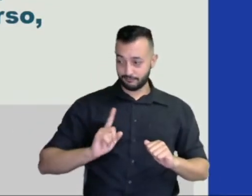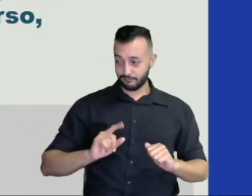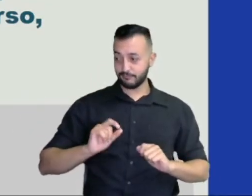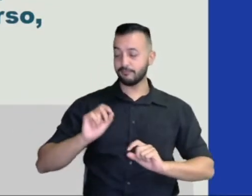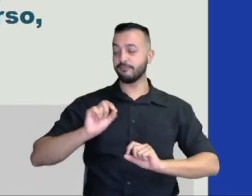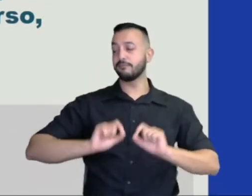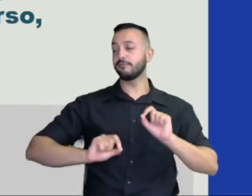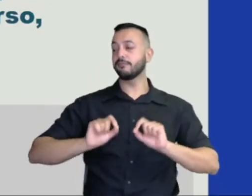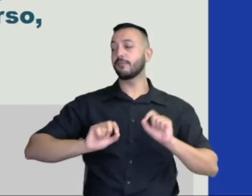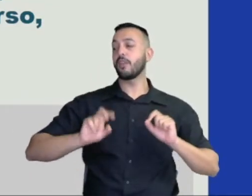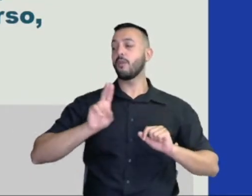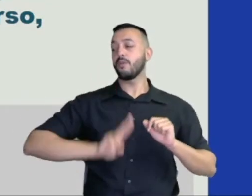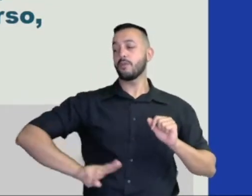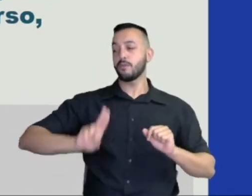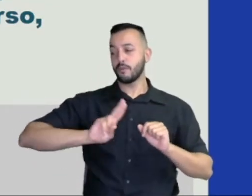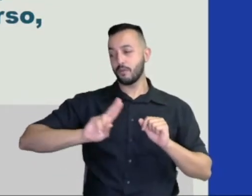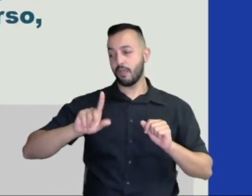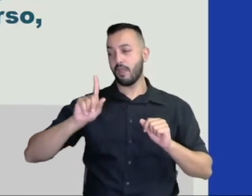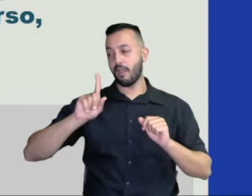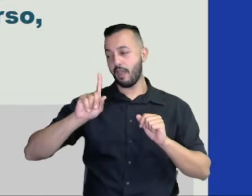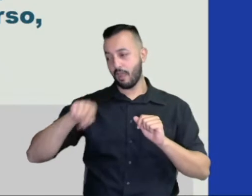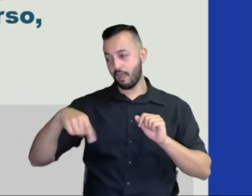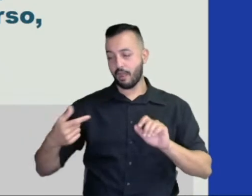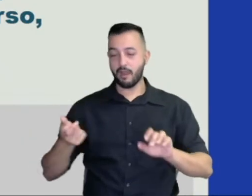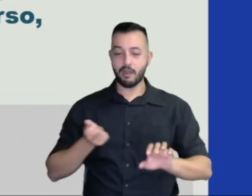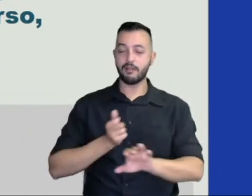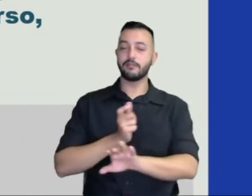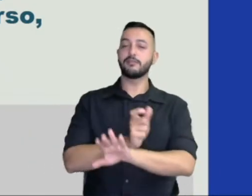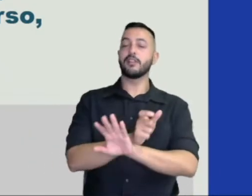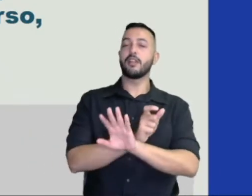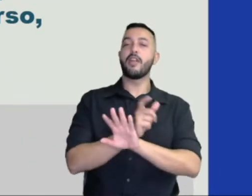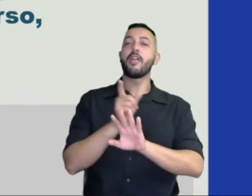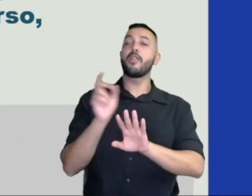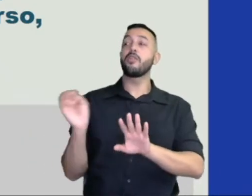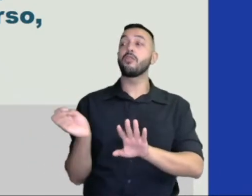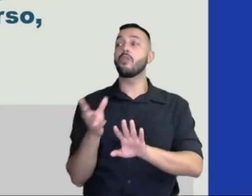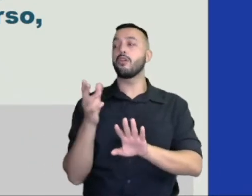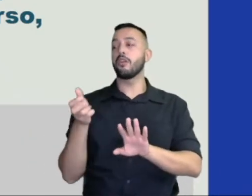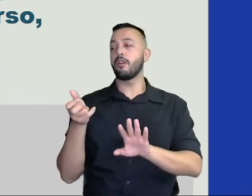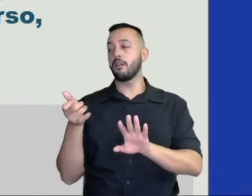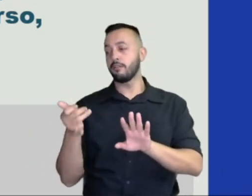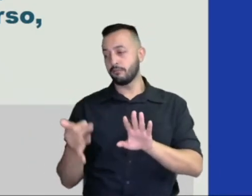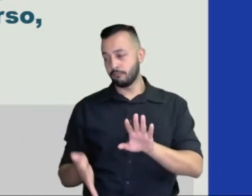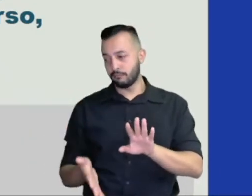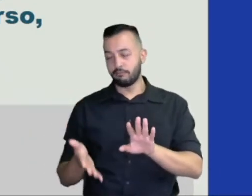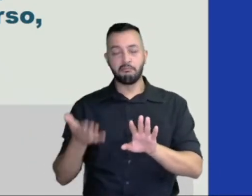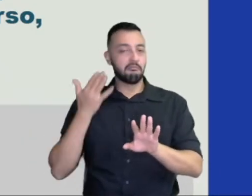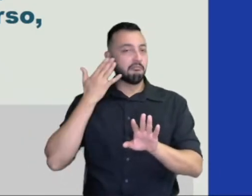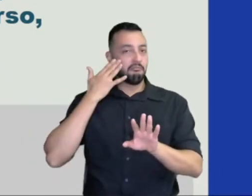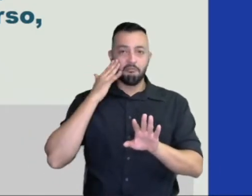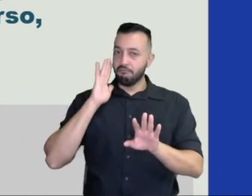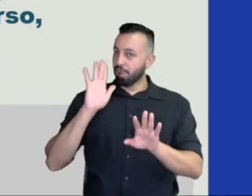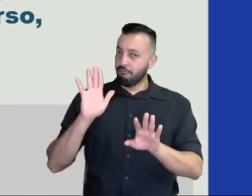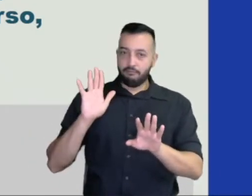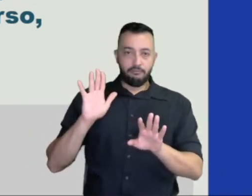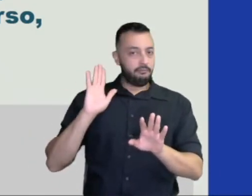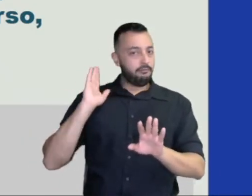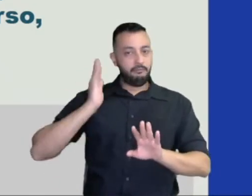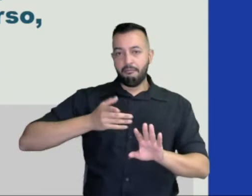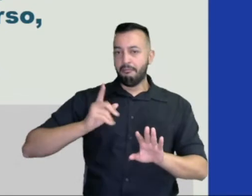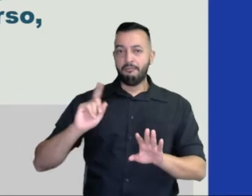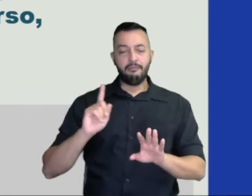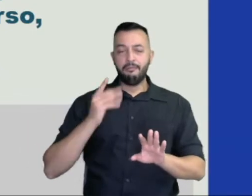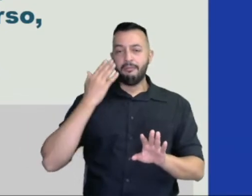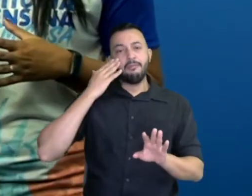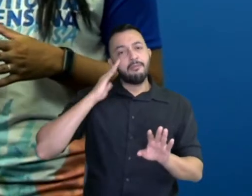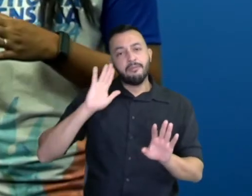é utilizado para introduzir um elemento novo ao discurso, não identificado ou definido.